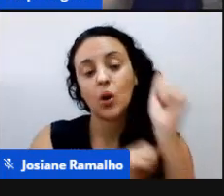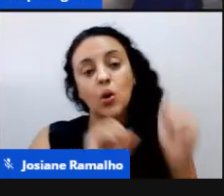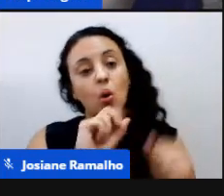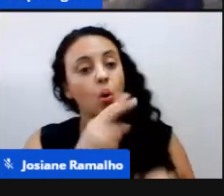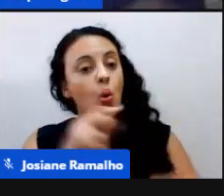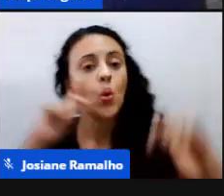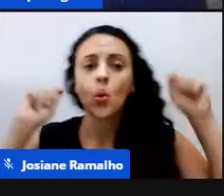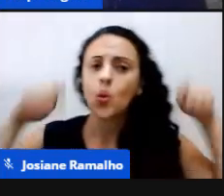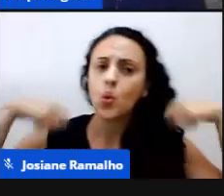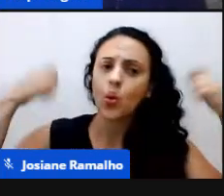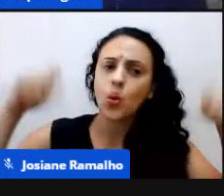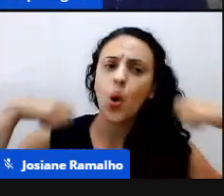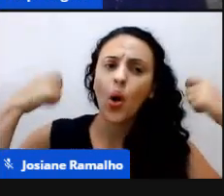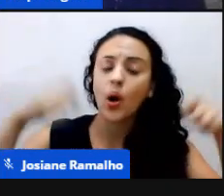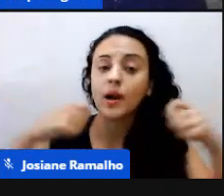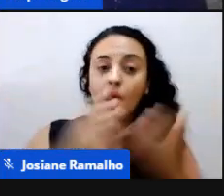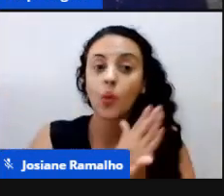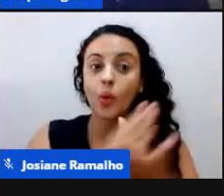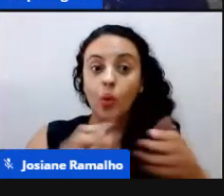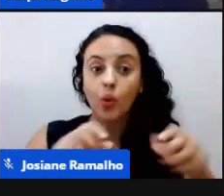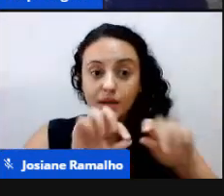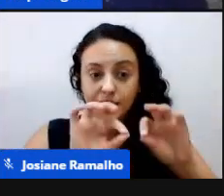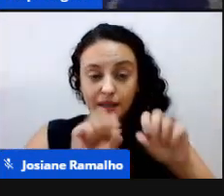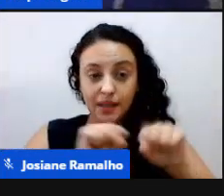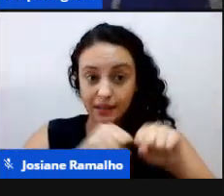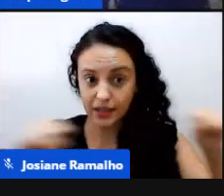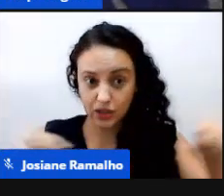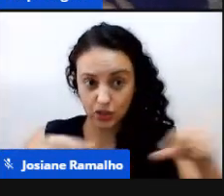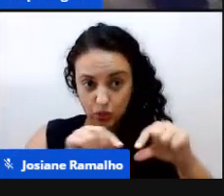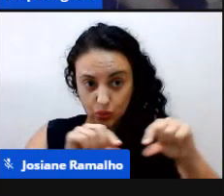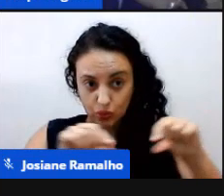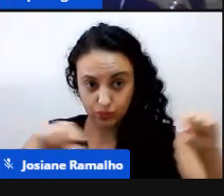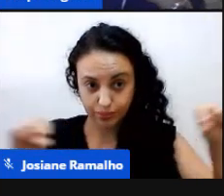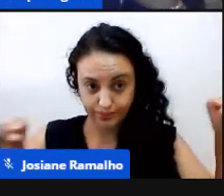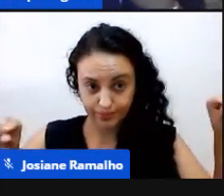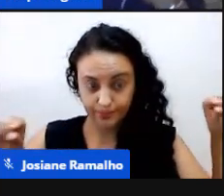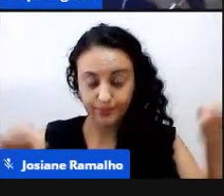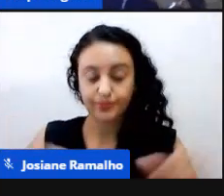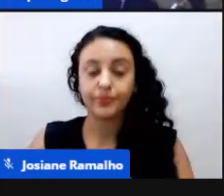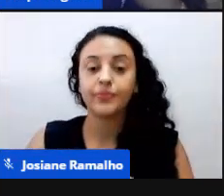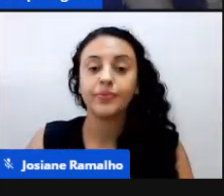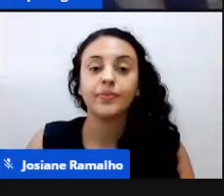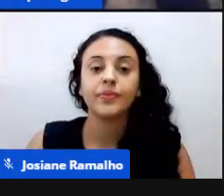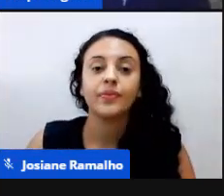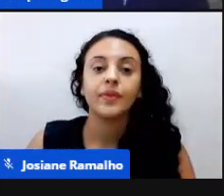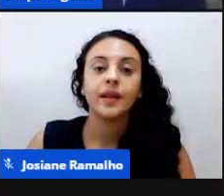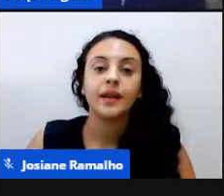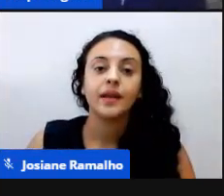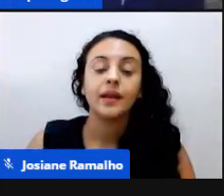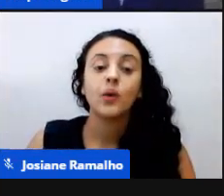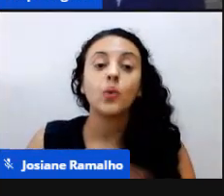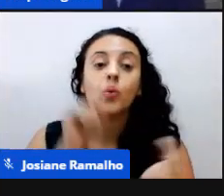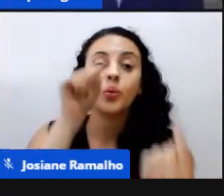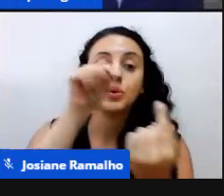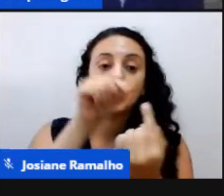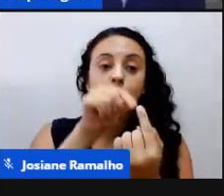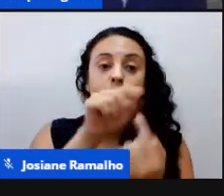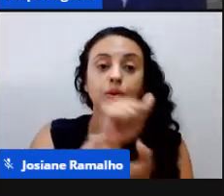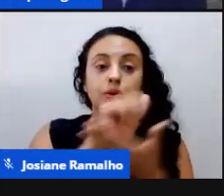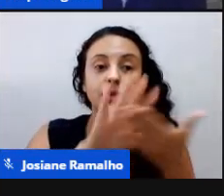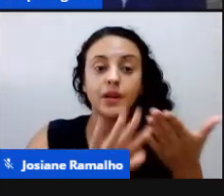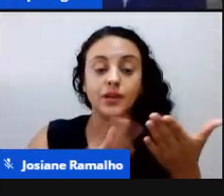algum objeto comprido, tá bom? Bom, essa atividade tem como objetivo a